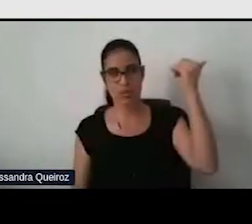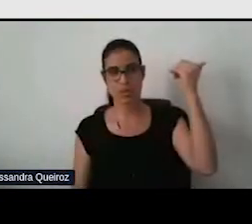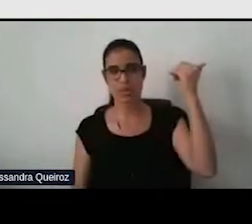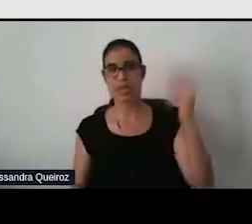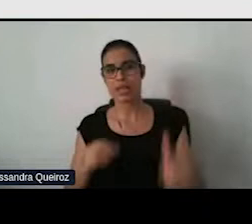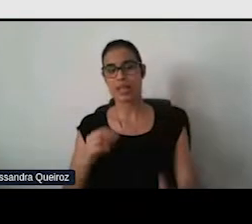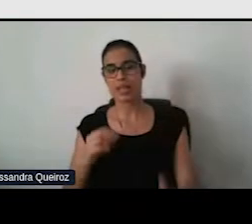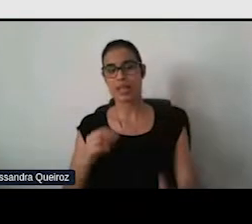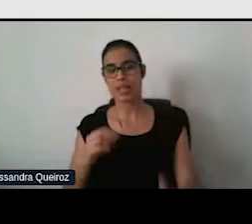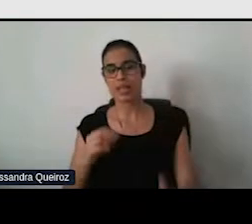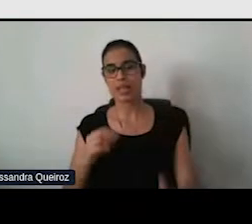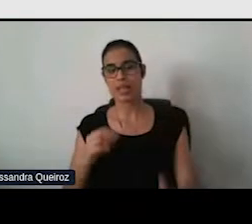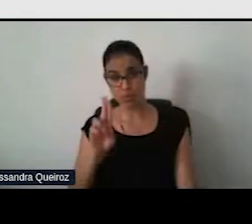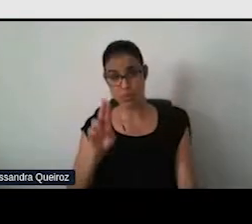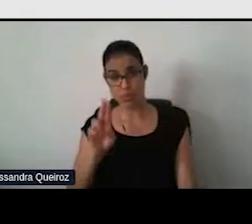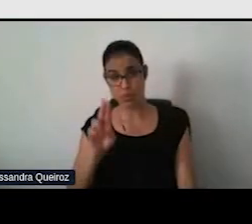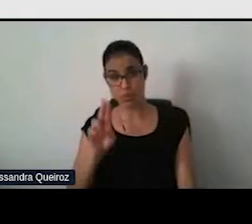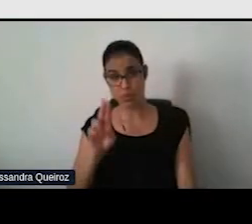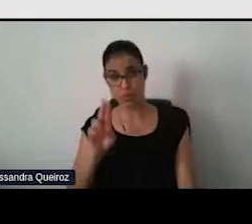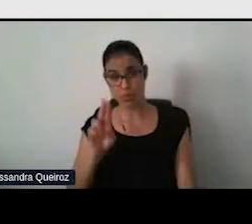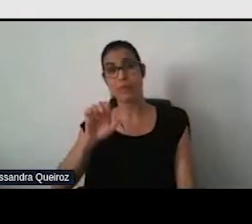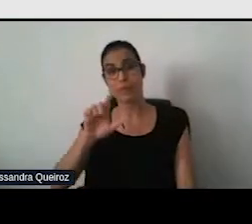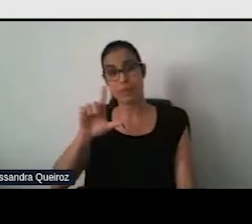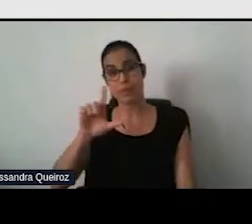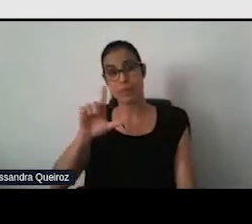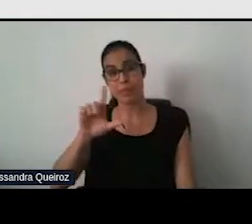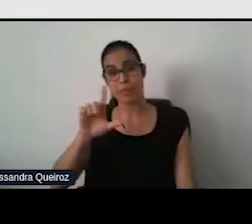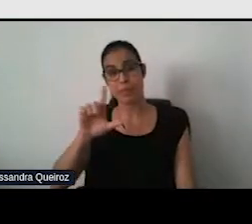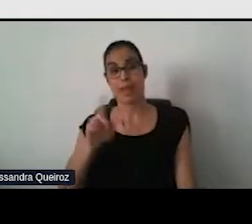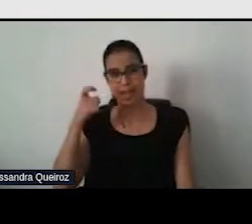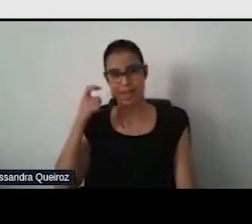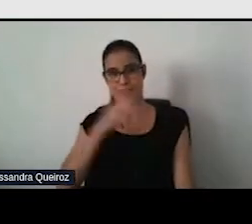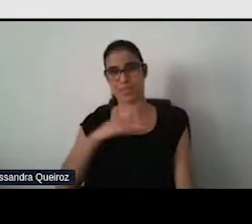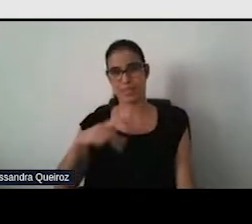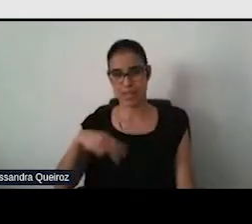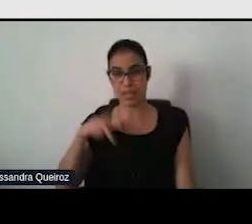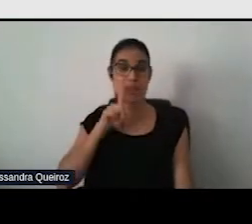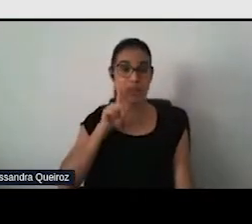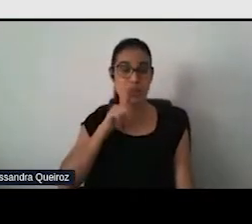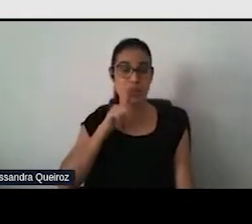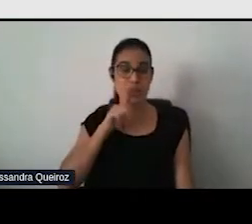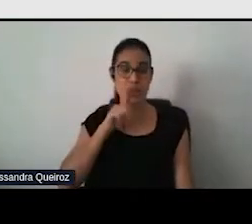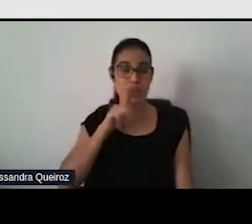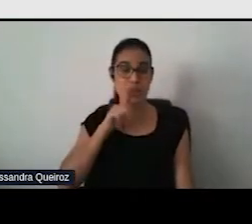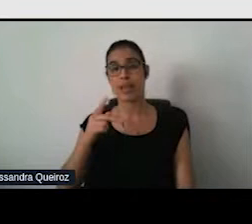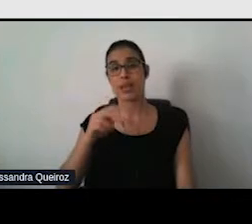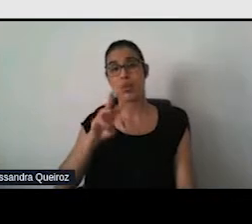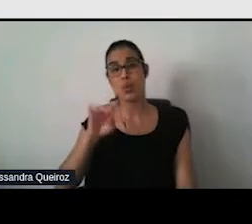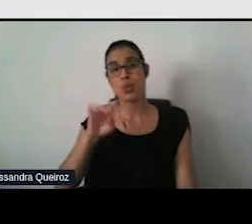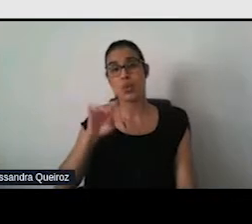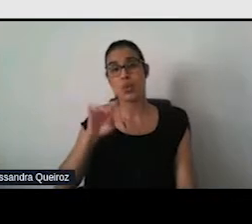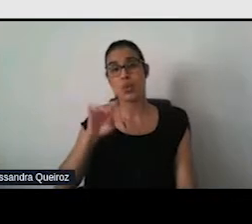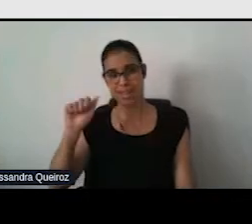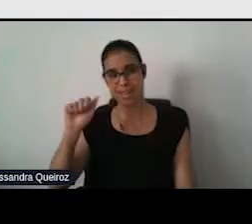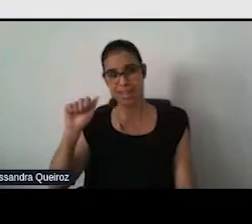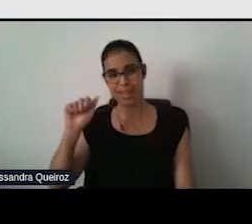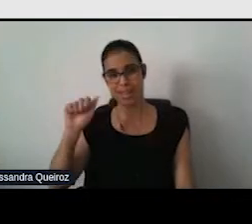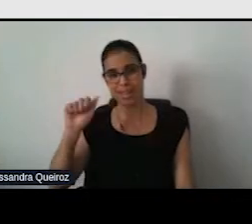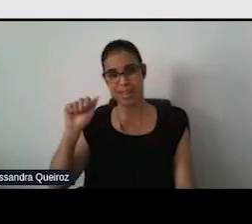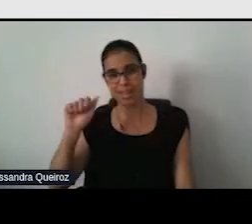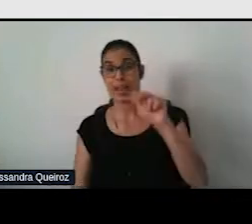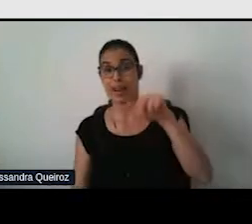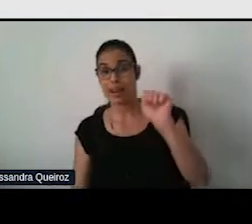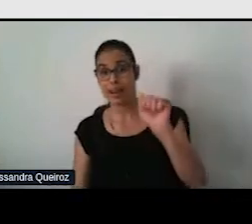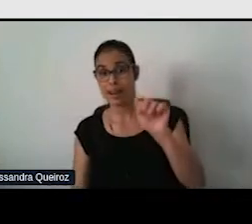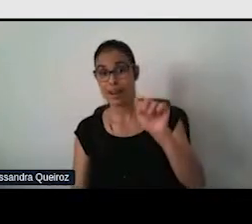que é ator, o Bill Clinton, o ex-presidente dos Estados Unidos, o príncipe William, a Ana Furtado, um exemplo de mulher daltônica entre os